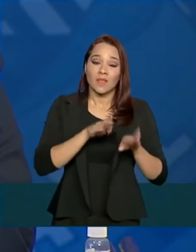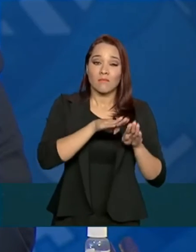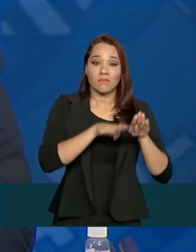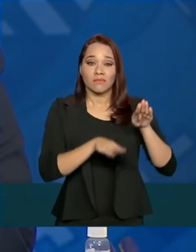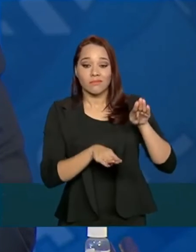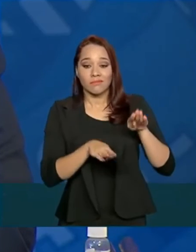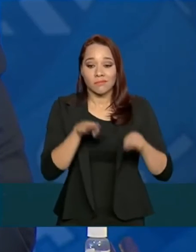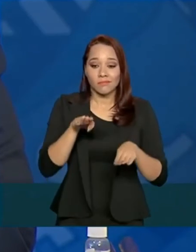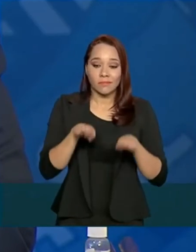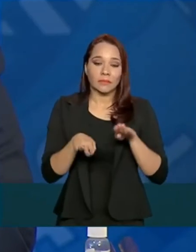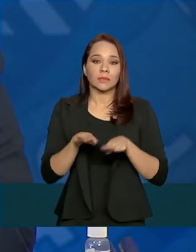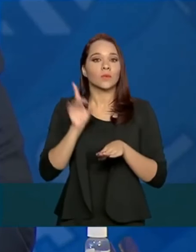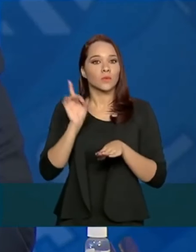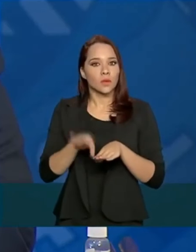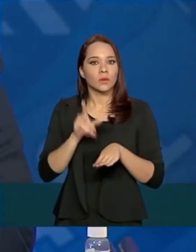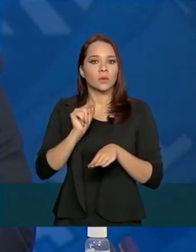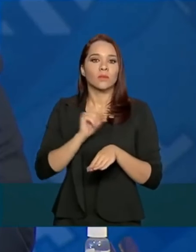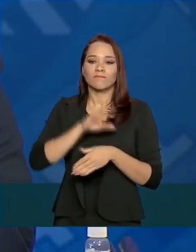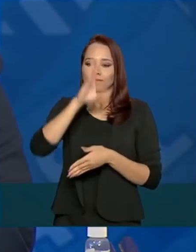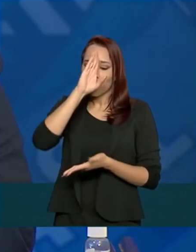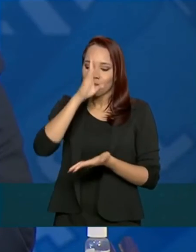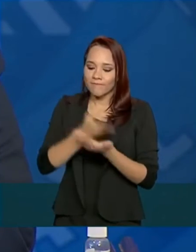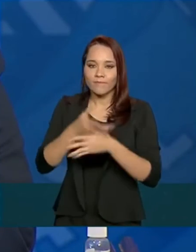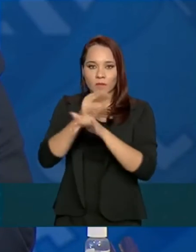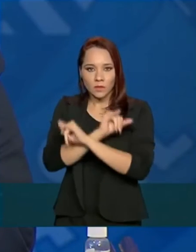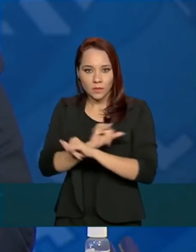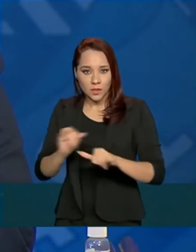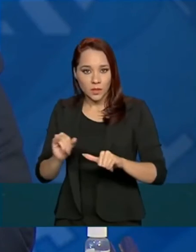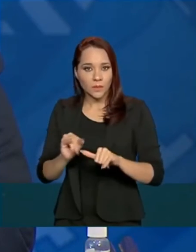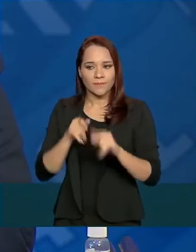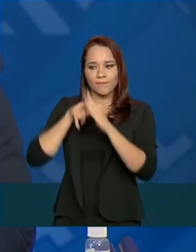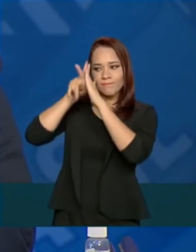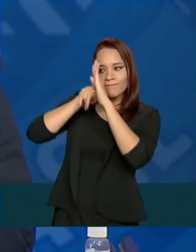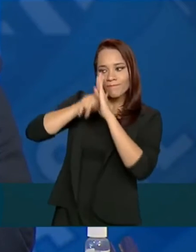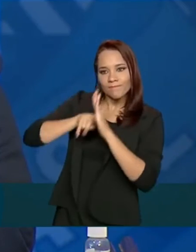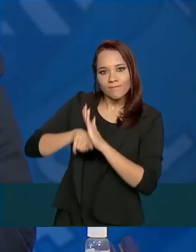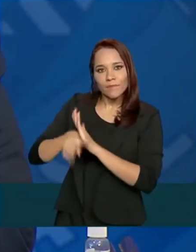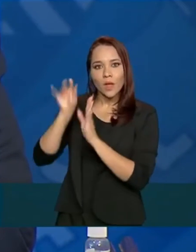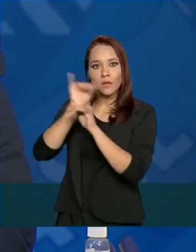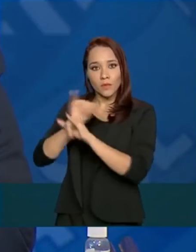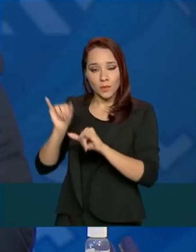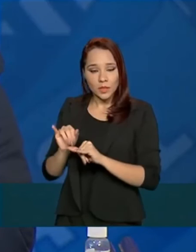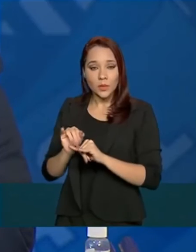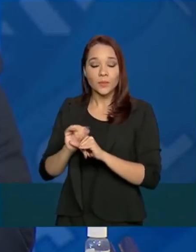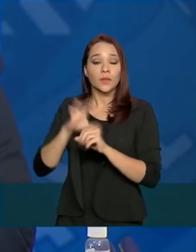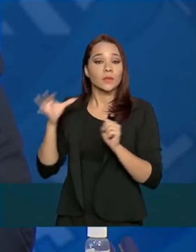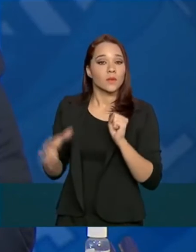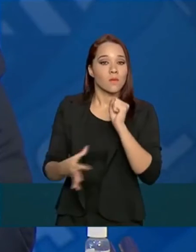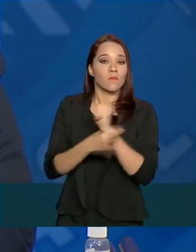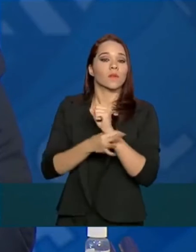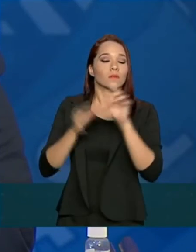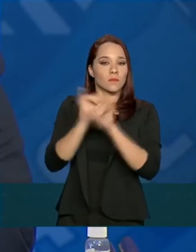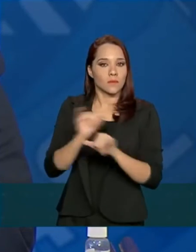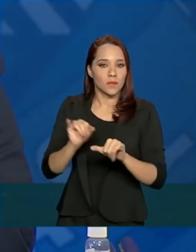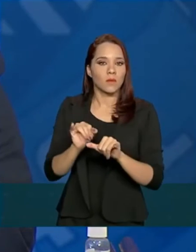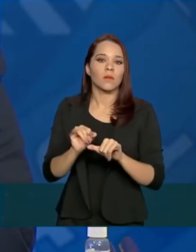mas a confiabilidade dos dados, a rastreabilidade dos dados e a segurança dos